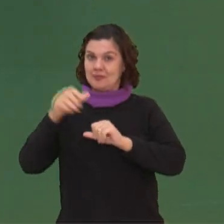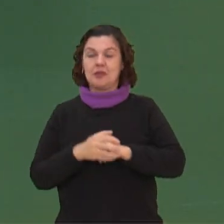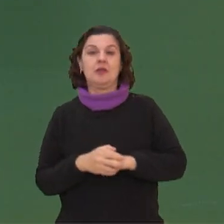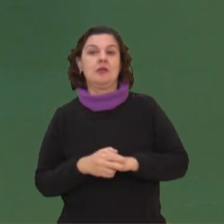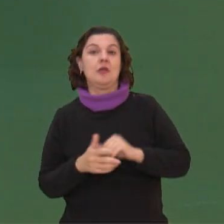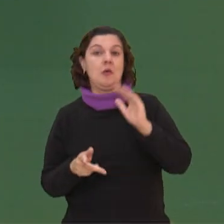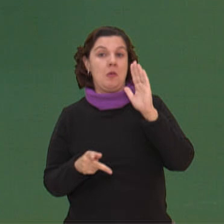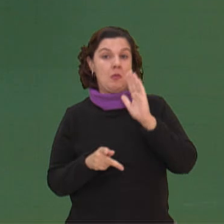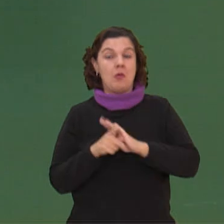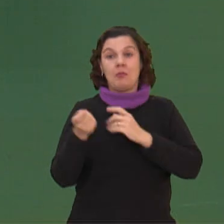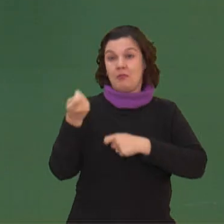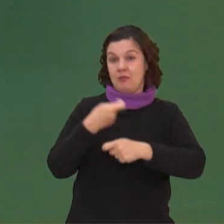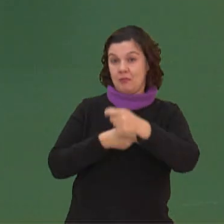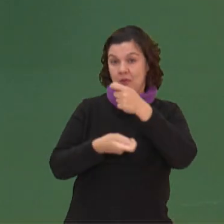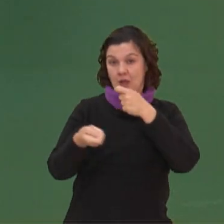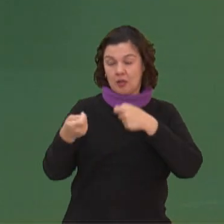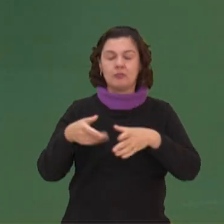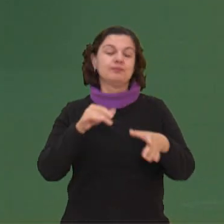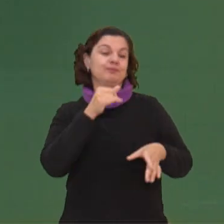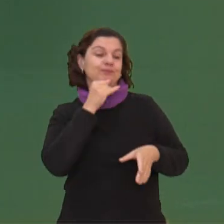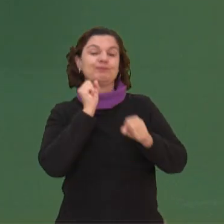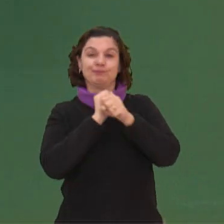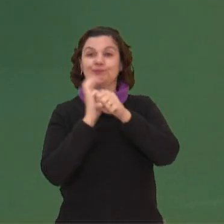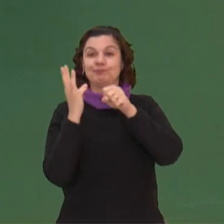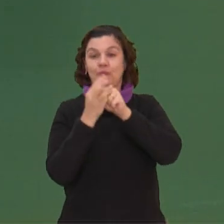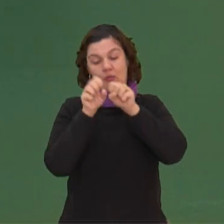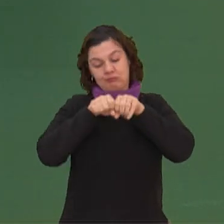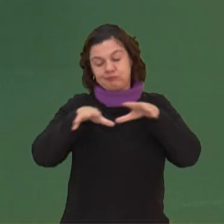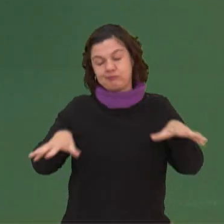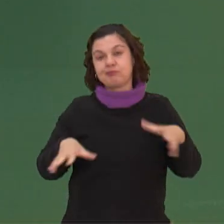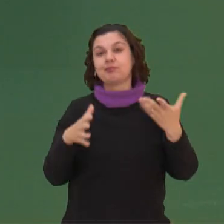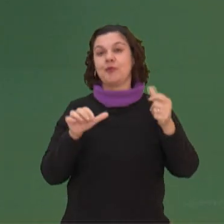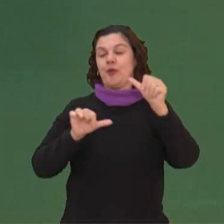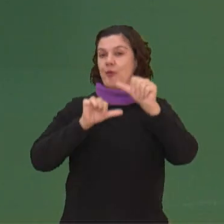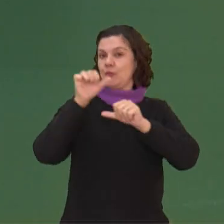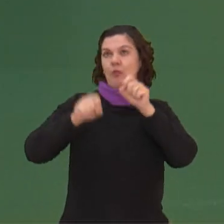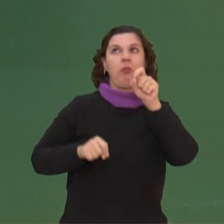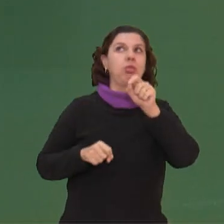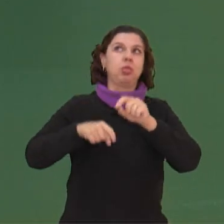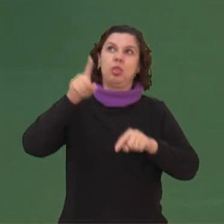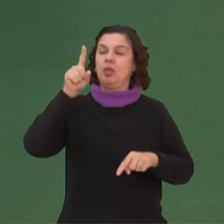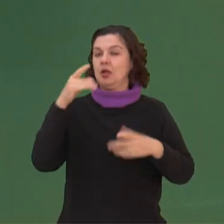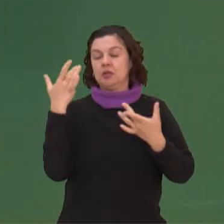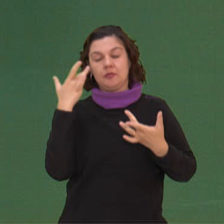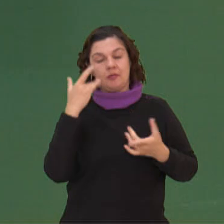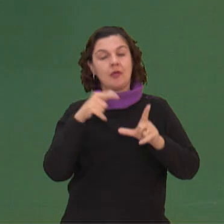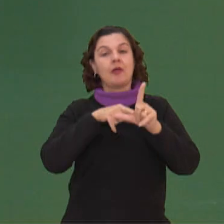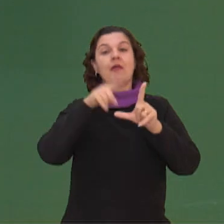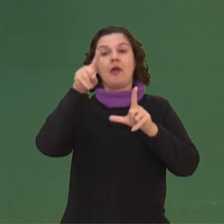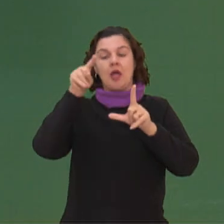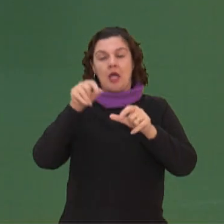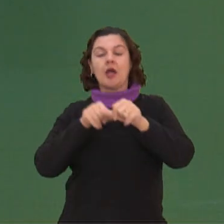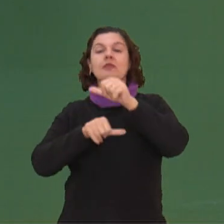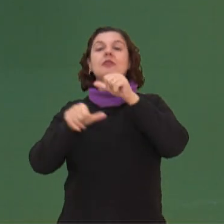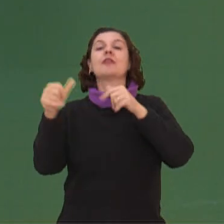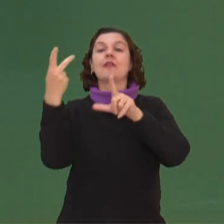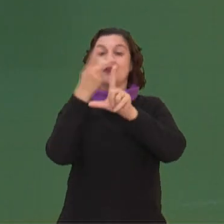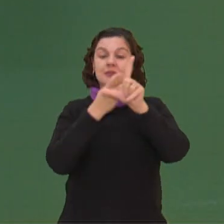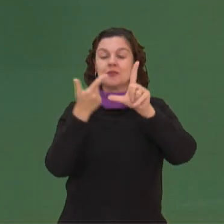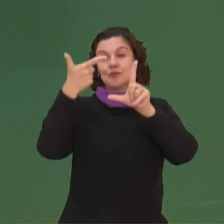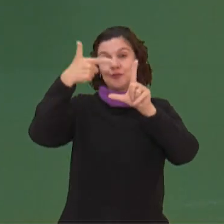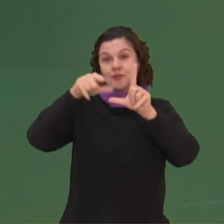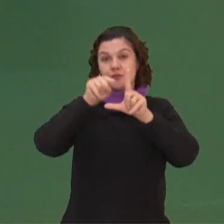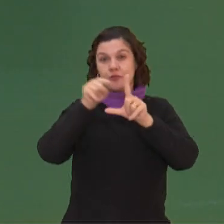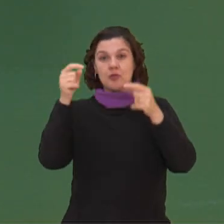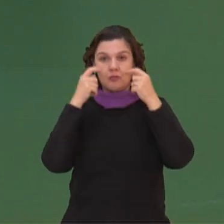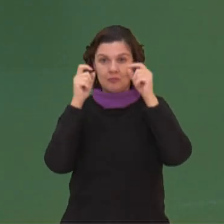de acordo com a economia. A pandemia, por exemplo, modificou e aos poucos esses novos gráficos serão produzidos.